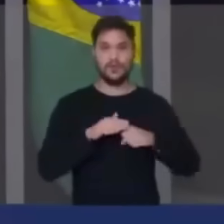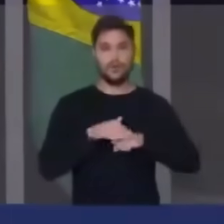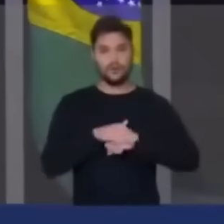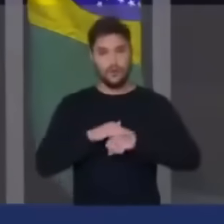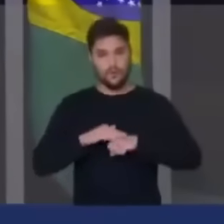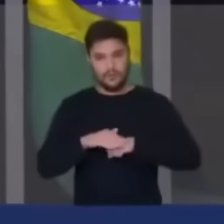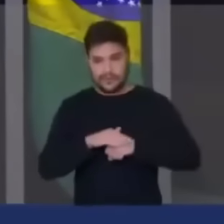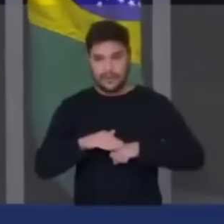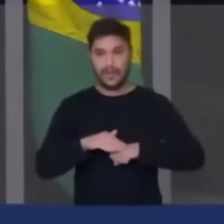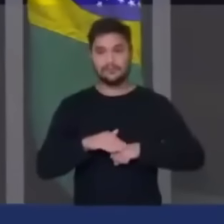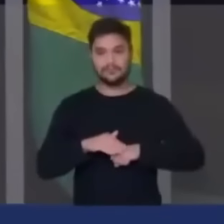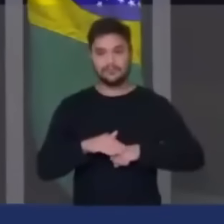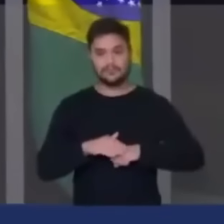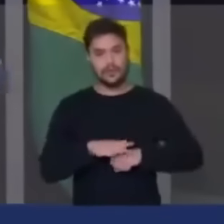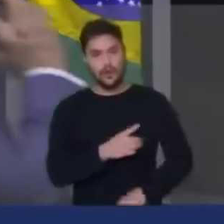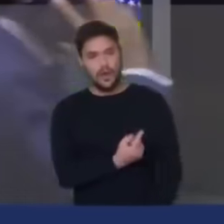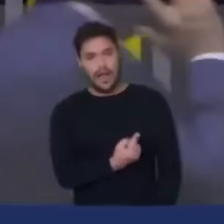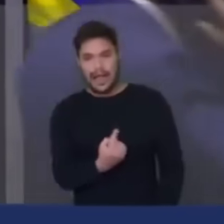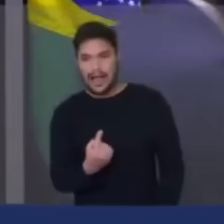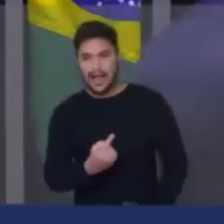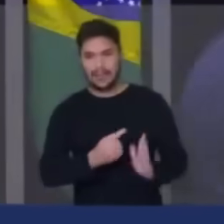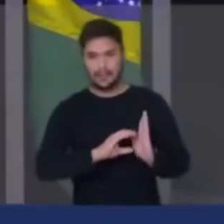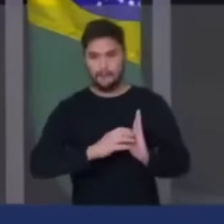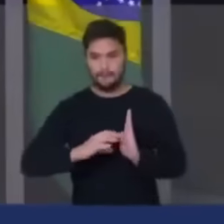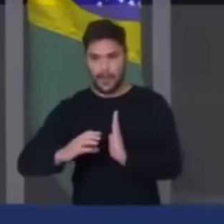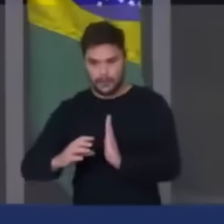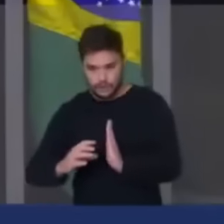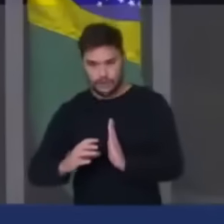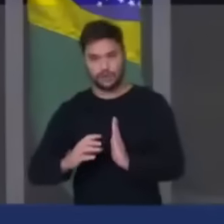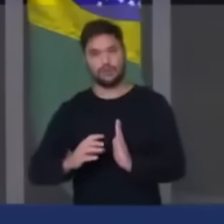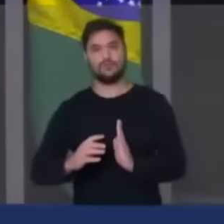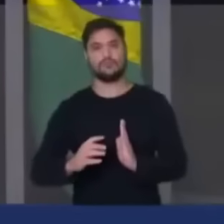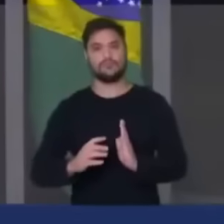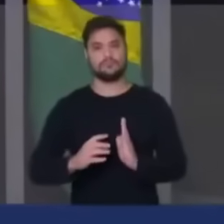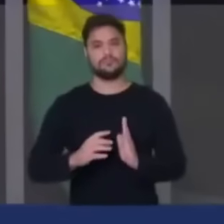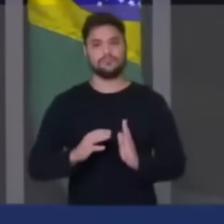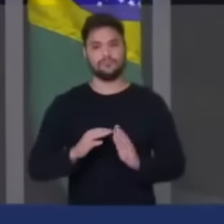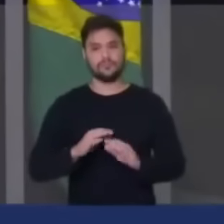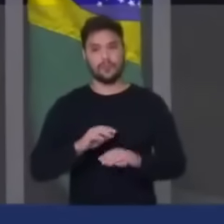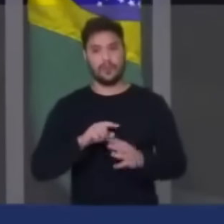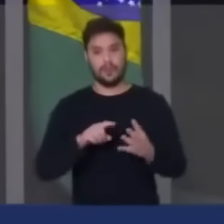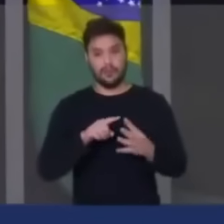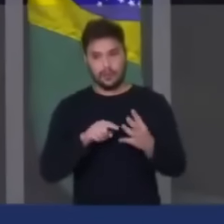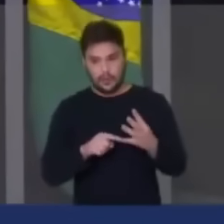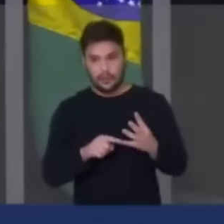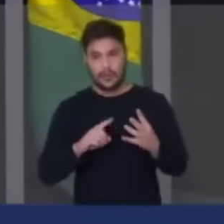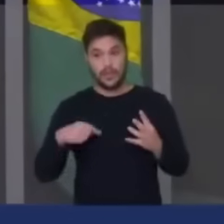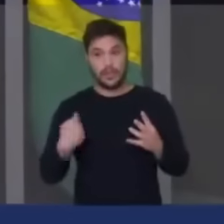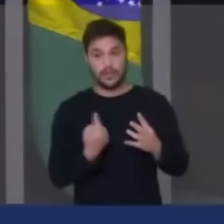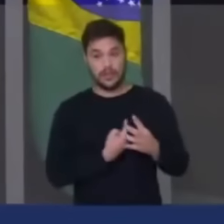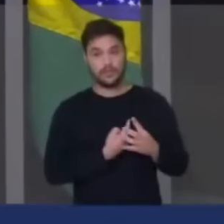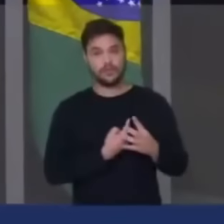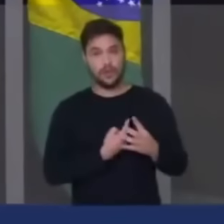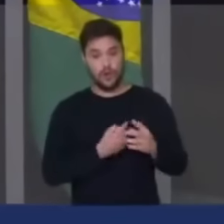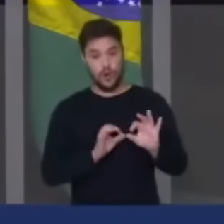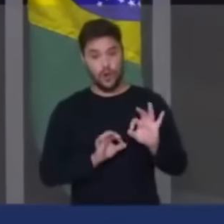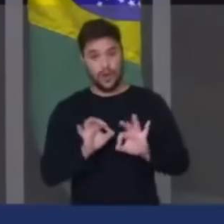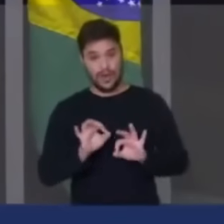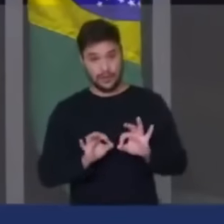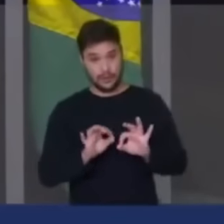com cada partido e seus membros, e definimos duas coisas.